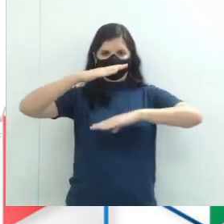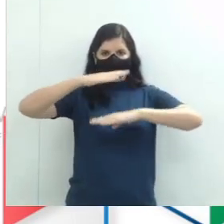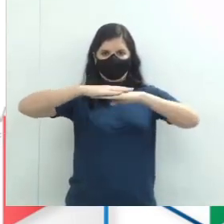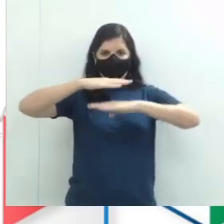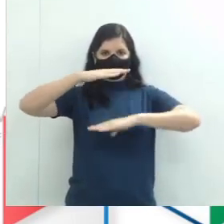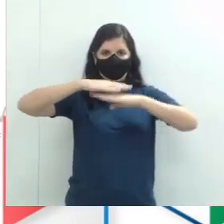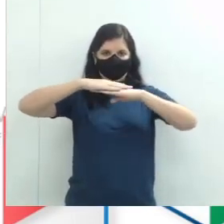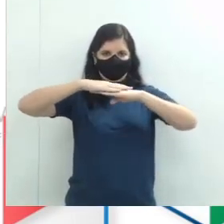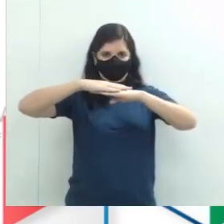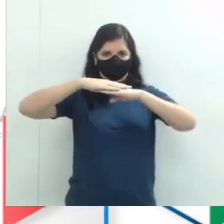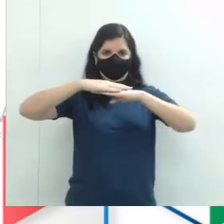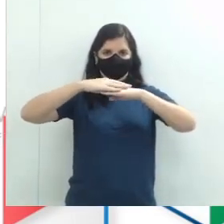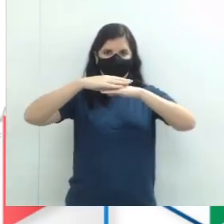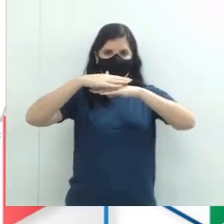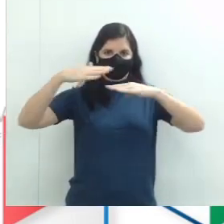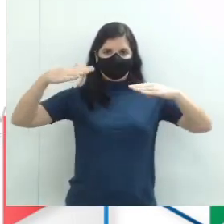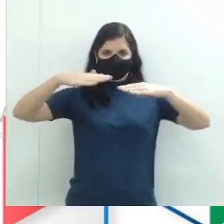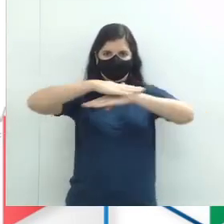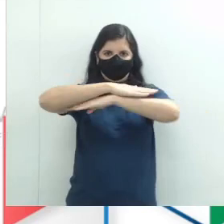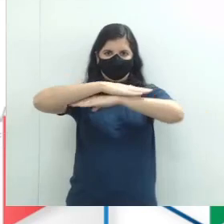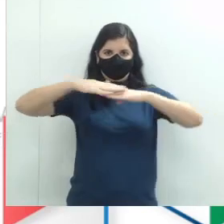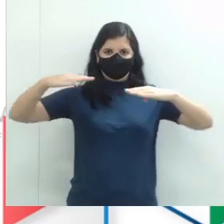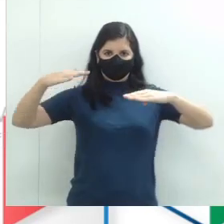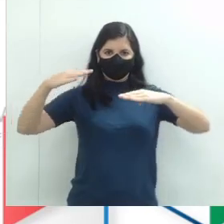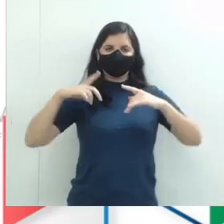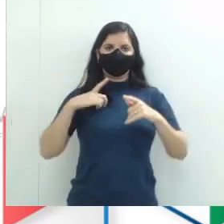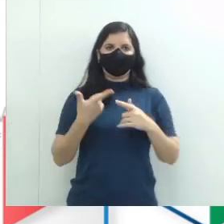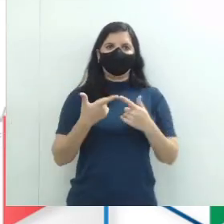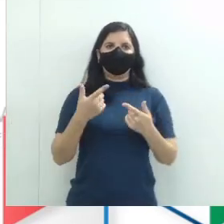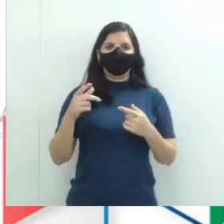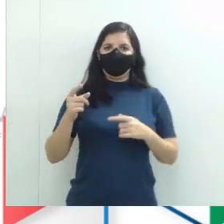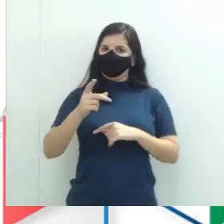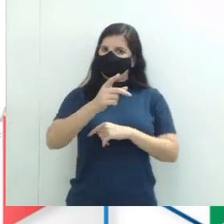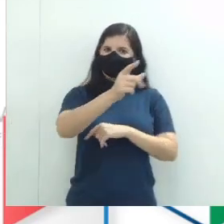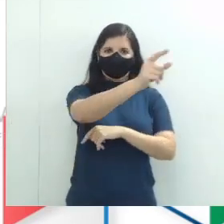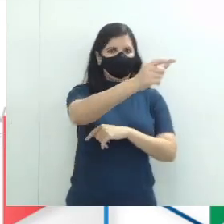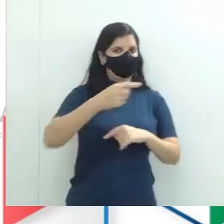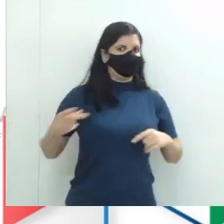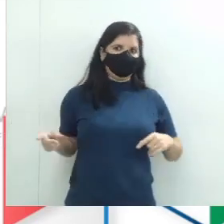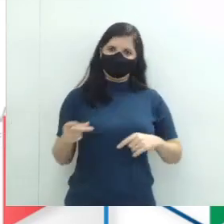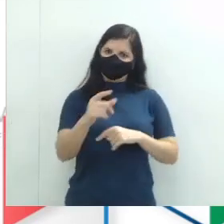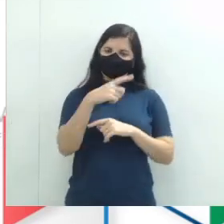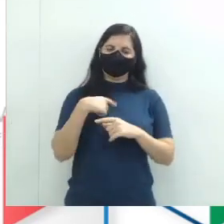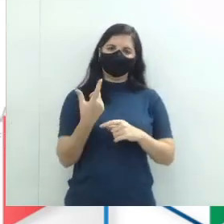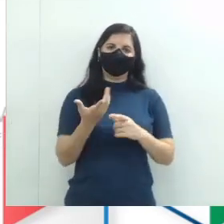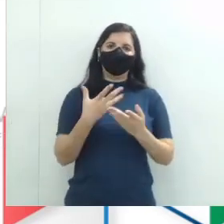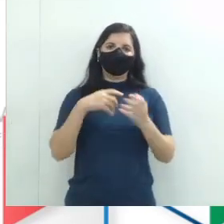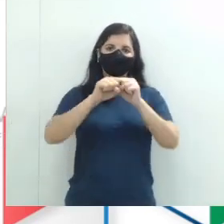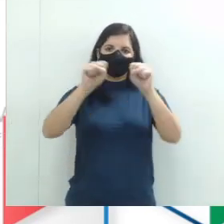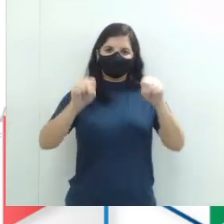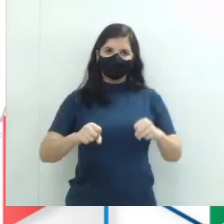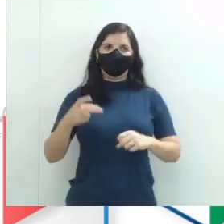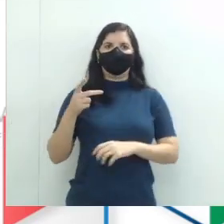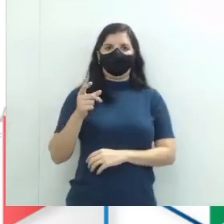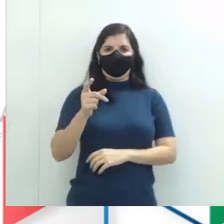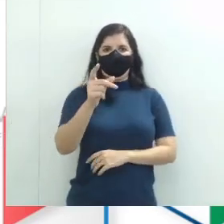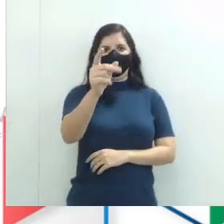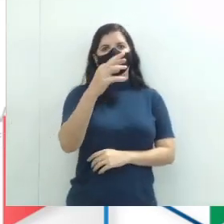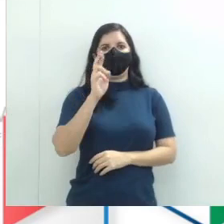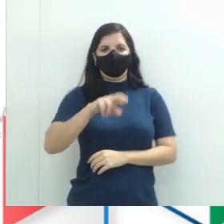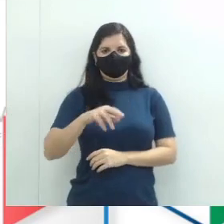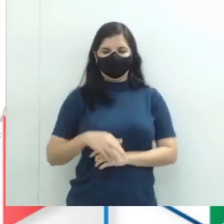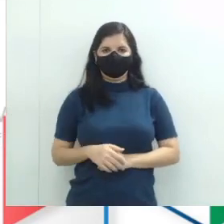em cima da outra. São coincidentes, ou seja, tem infinitos pontos em comum, dizemos que o sistema tem infinitas